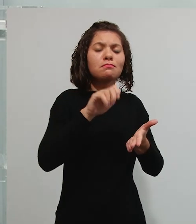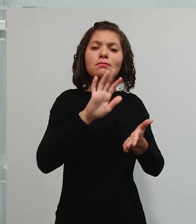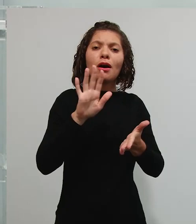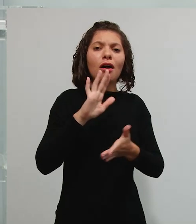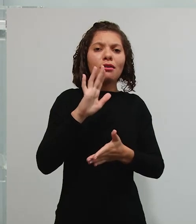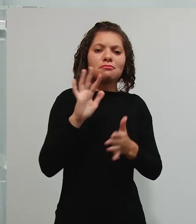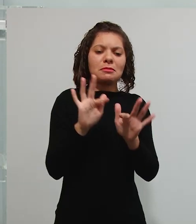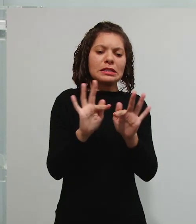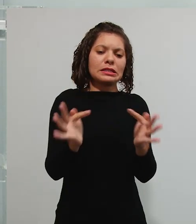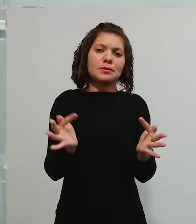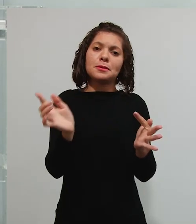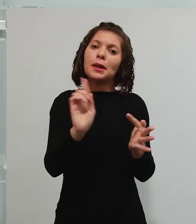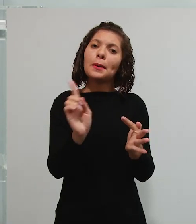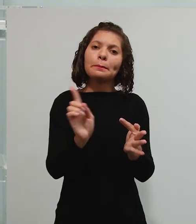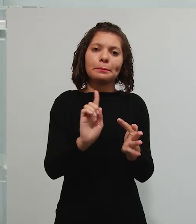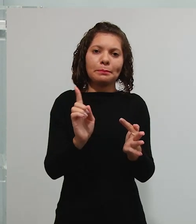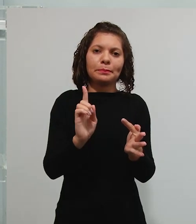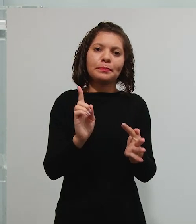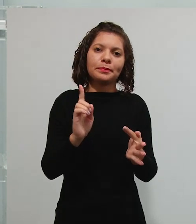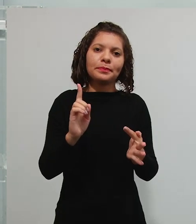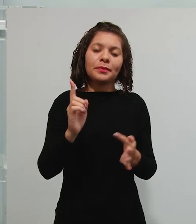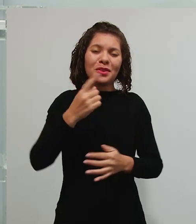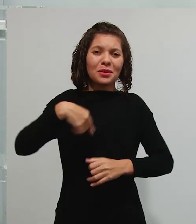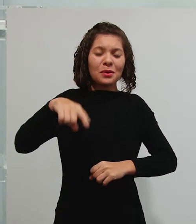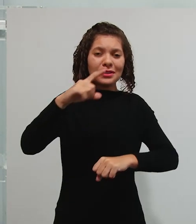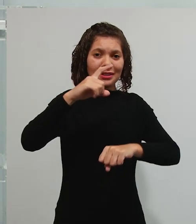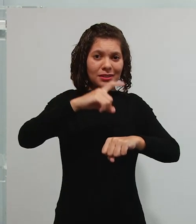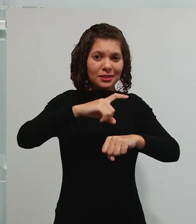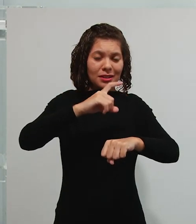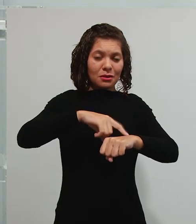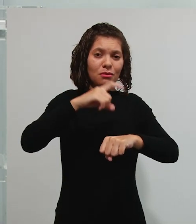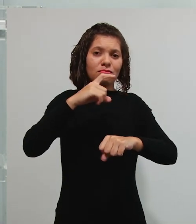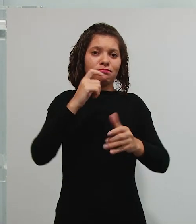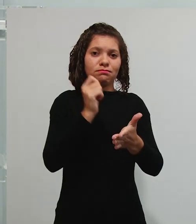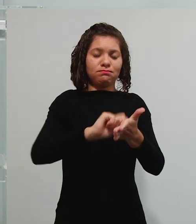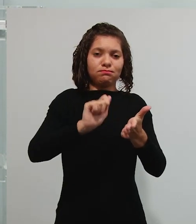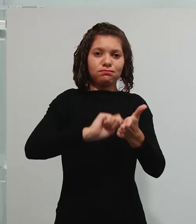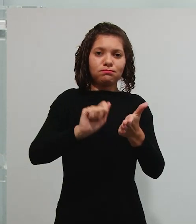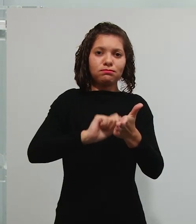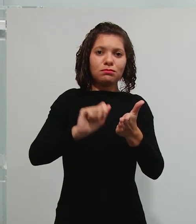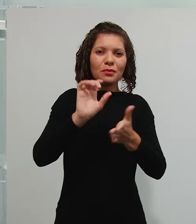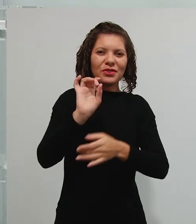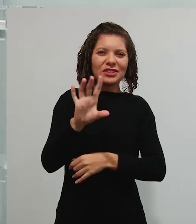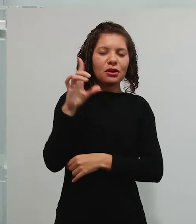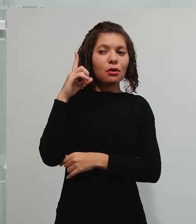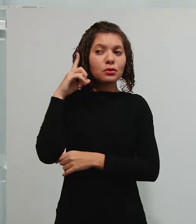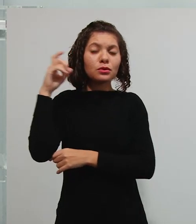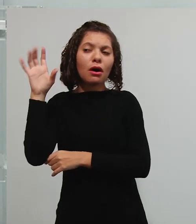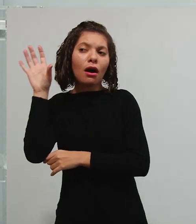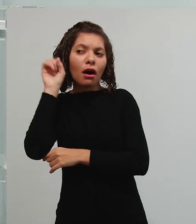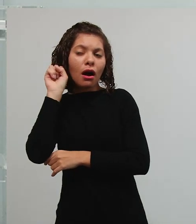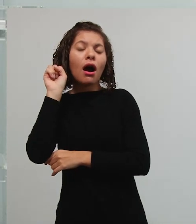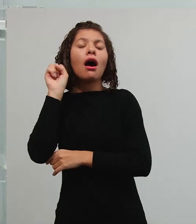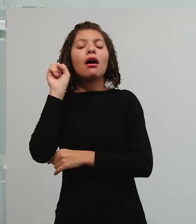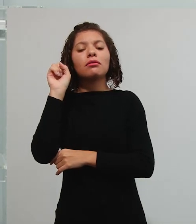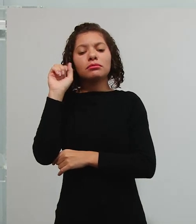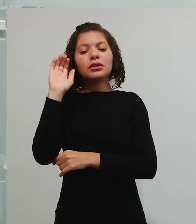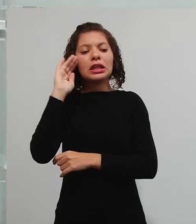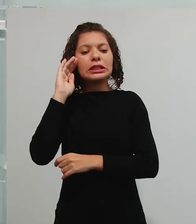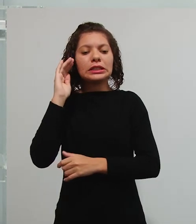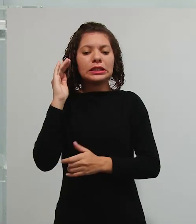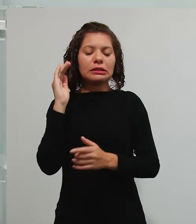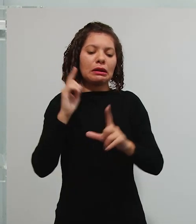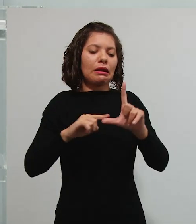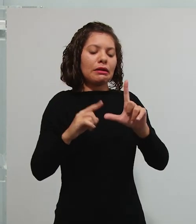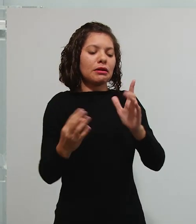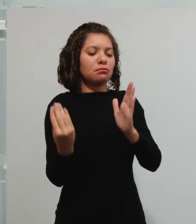início dessa aula. Quando nós estamos escrevendo, não é pegar os sons e transformar em letras. Não